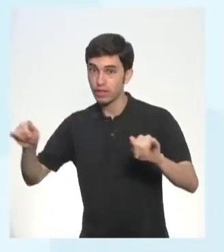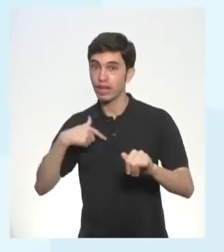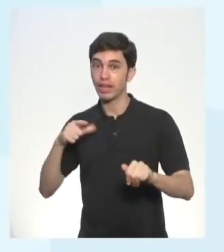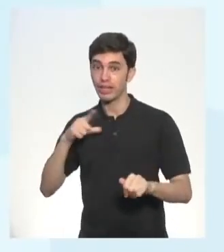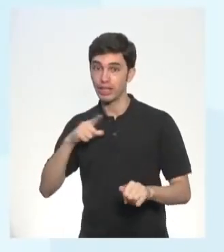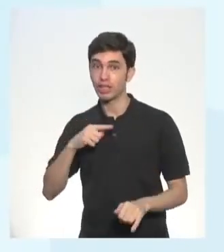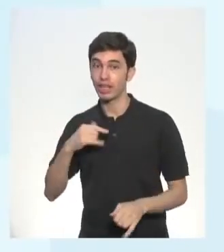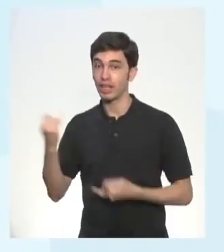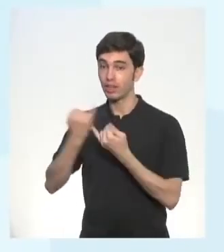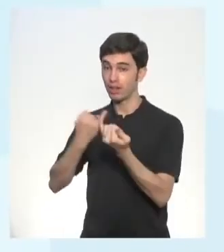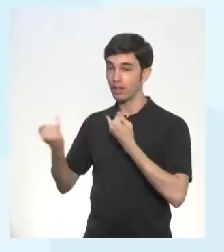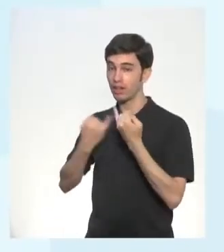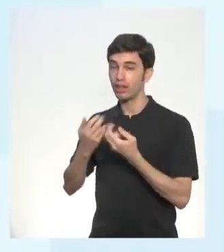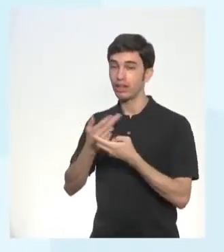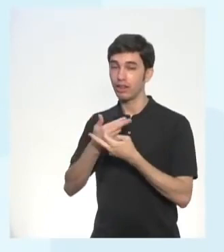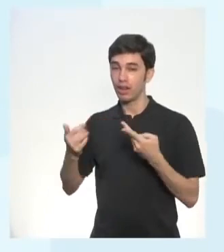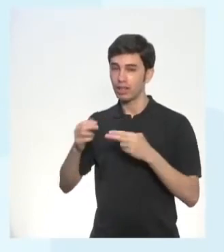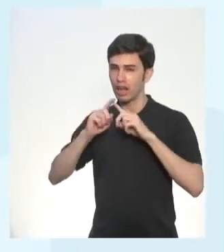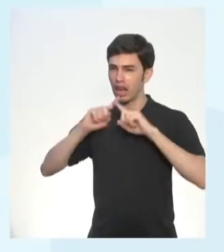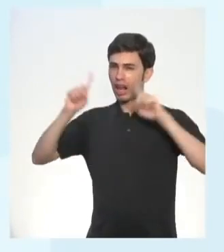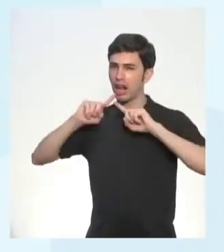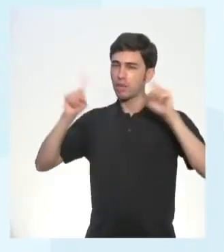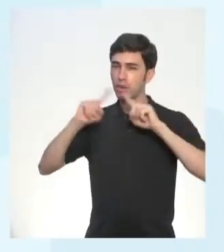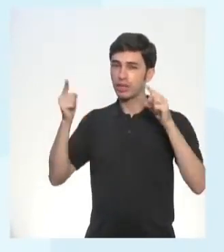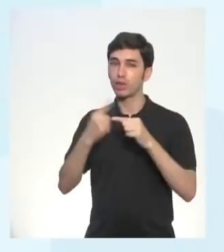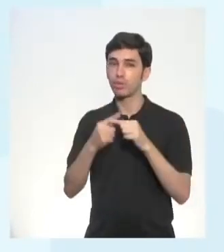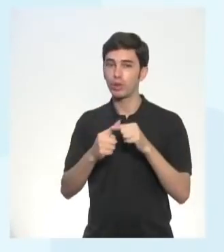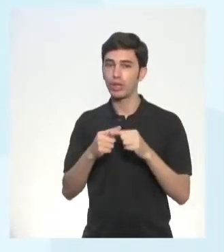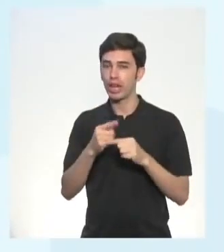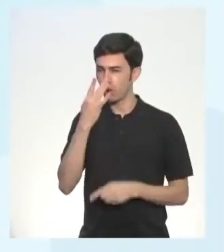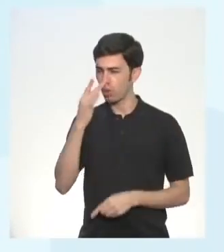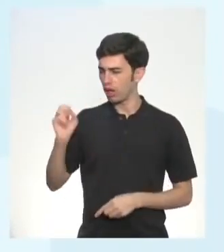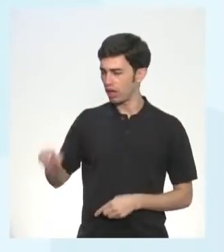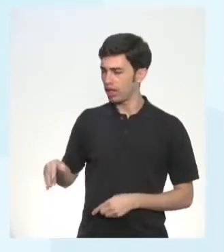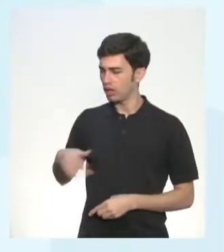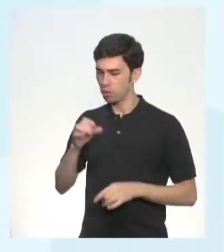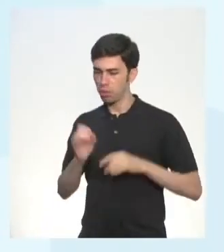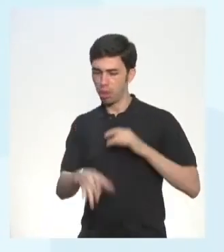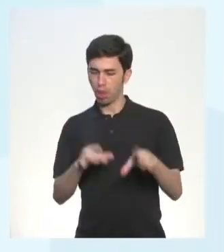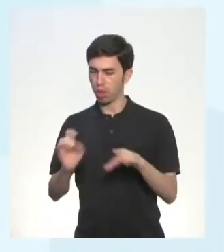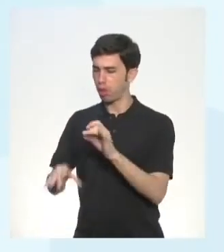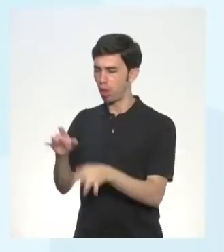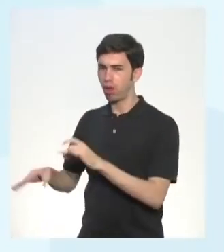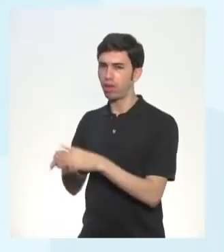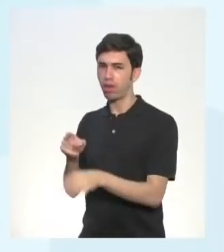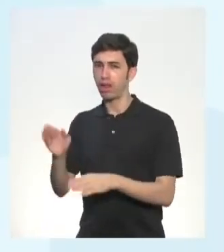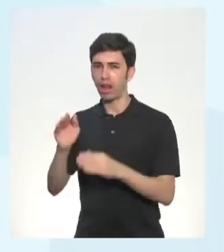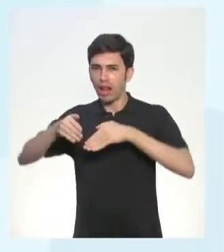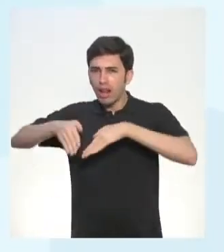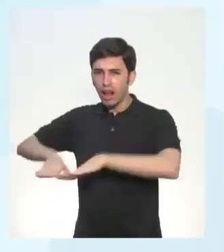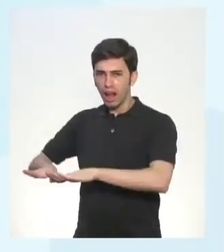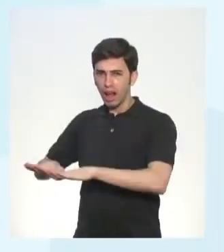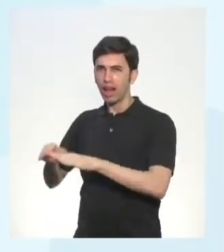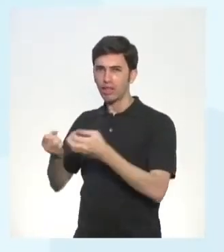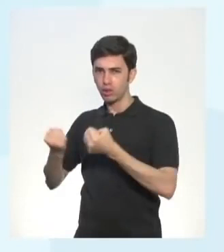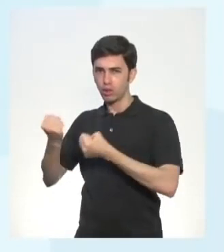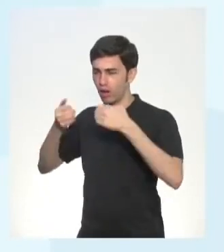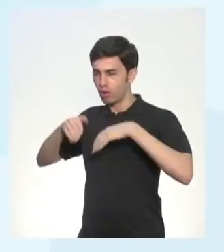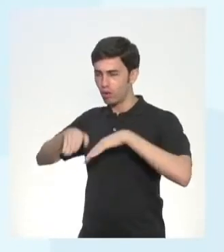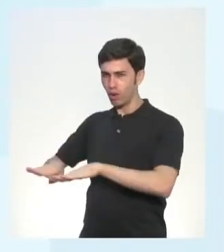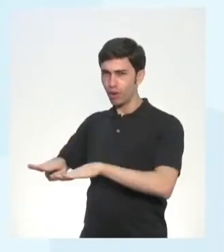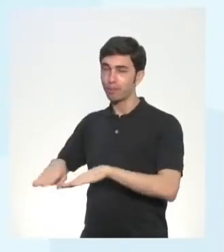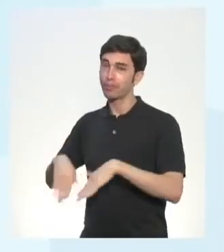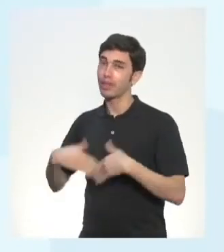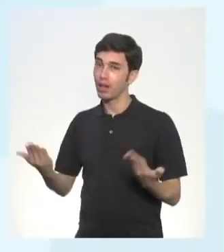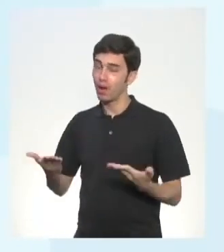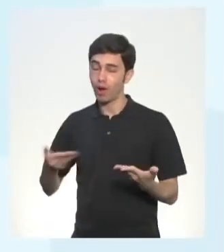descarte de lixo na garagem. Diante desse fato, solicitamos uma assembleia extraordinária para que, coletivamente,